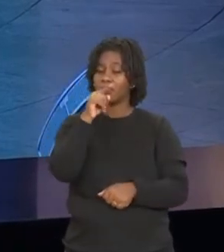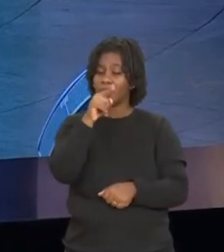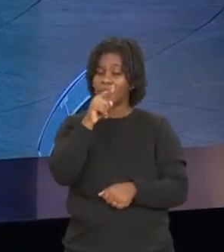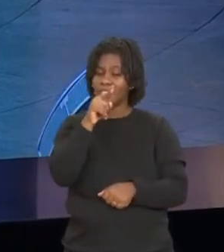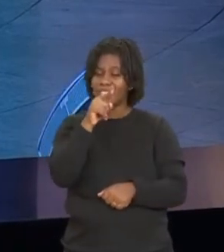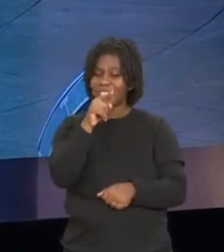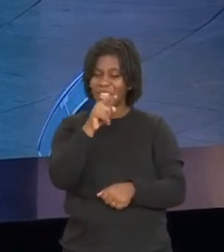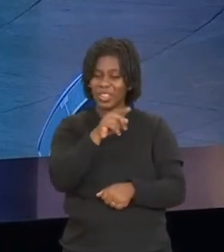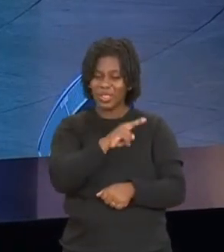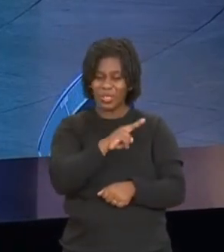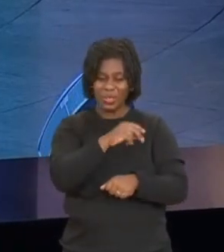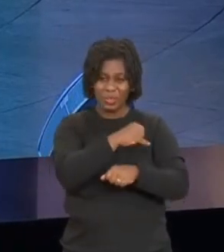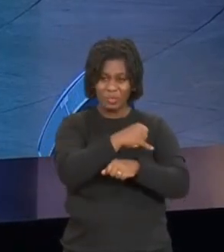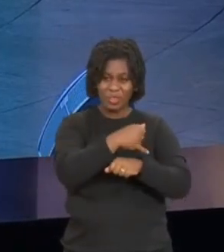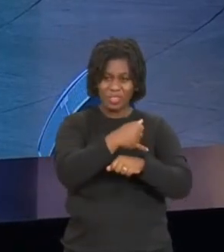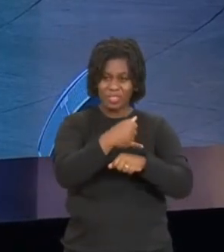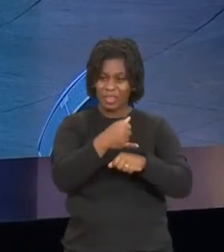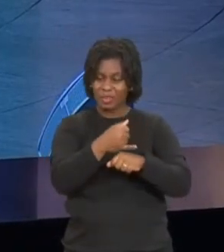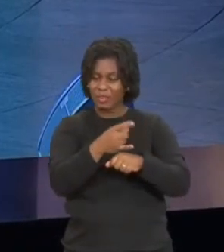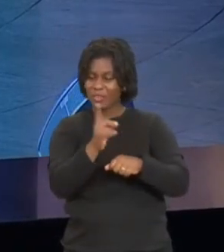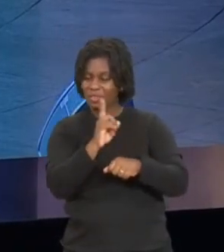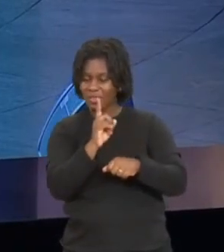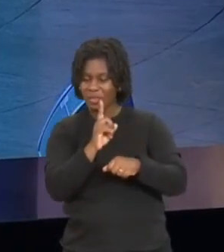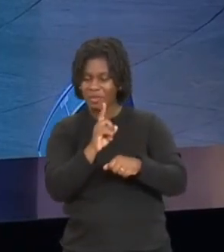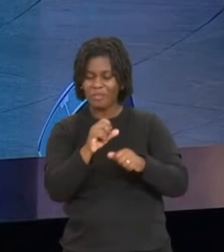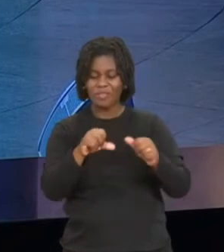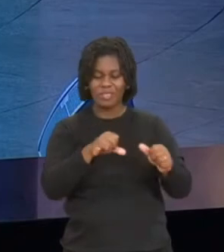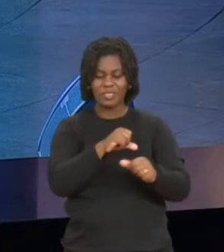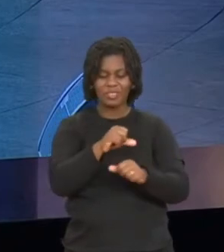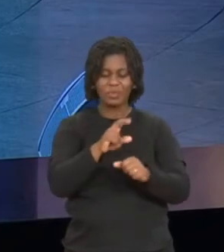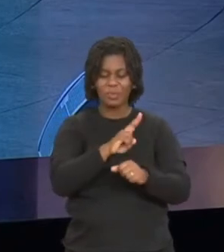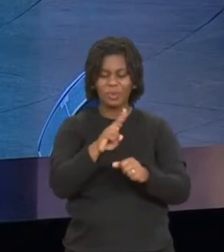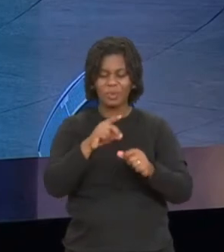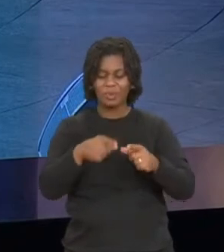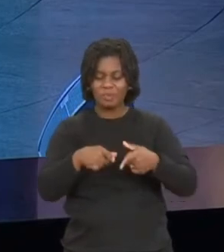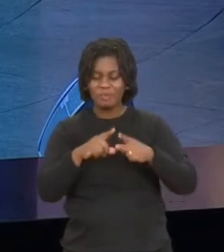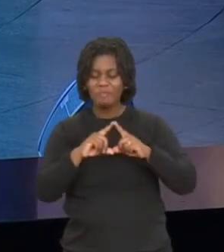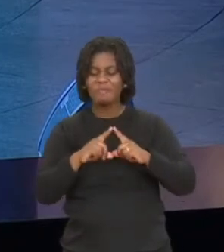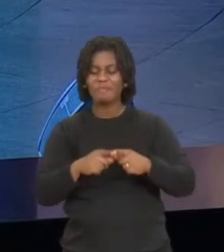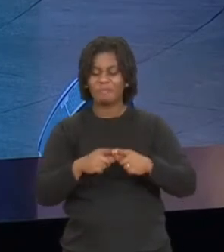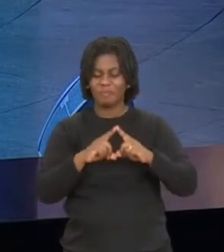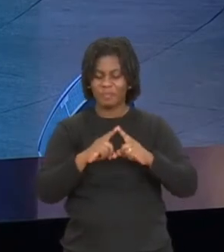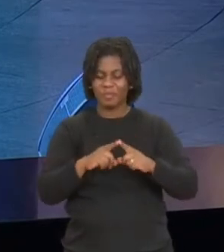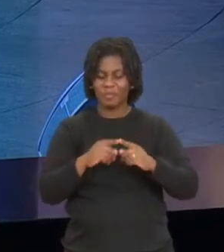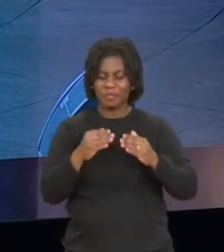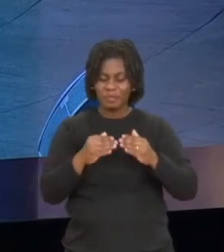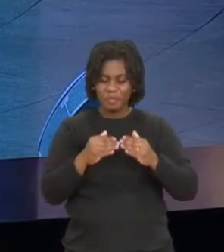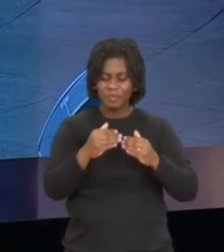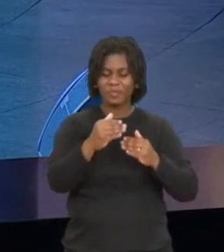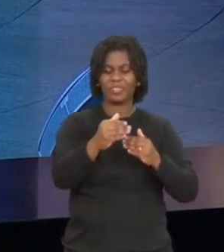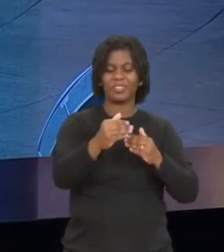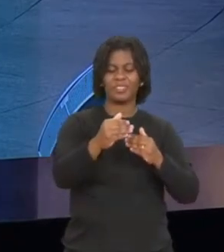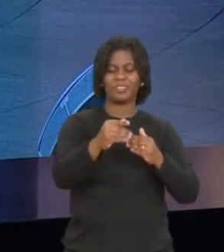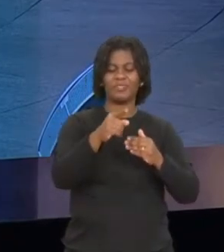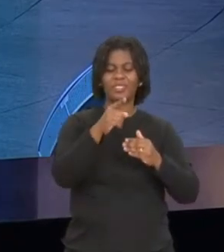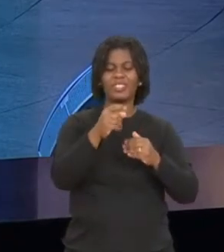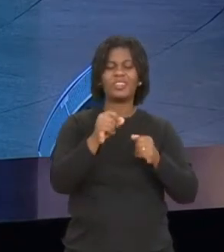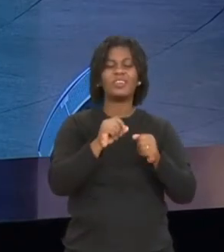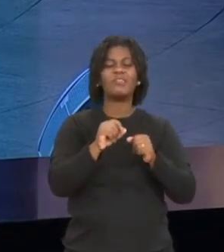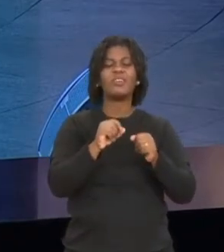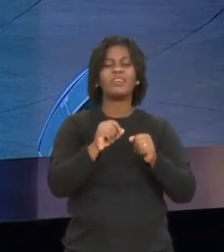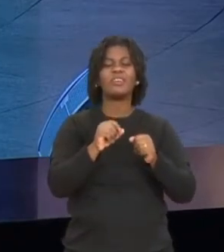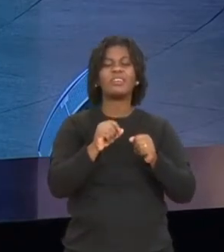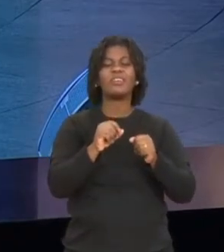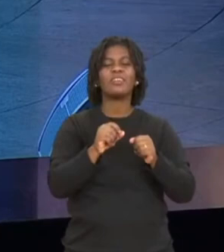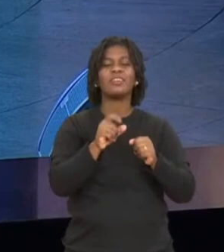Jacó, e sim Israel. A partir de agora você vai ser o que eu quero que você